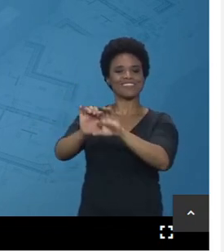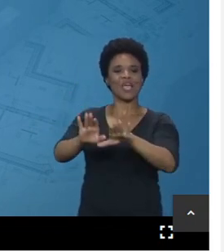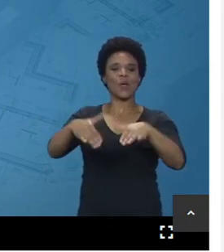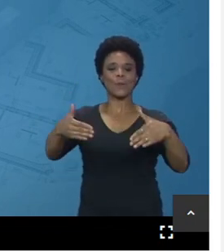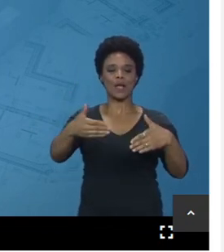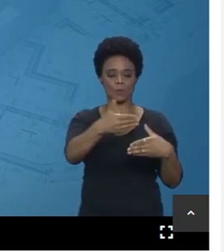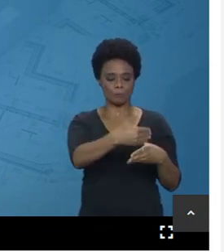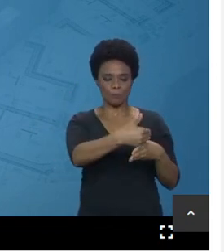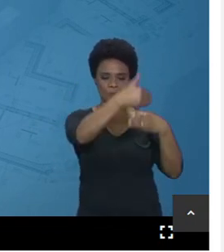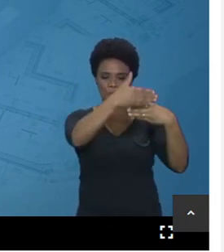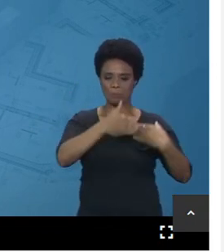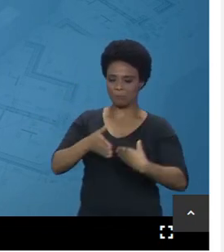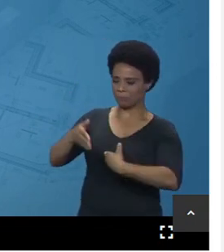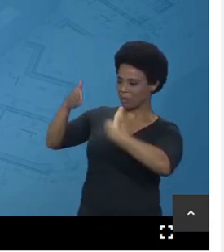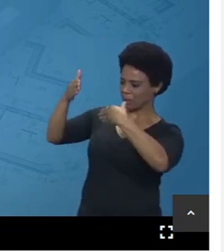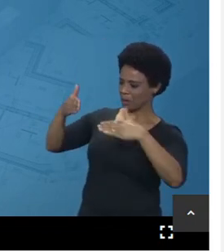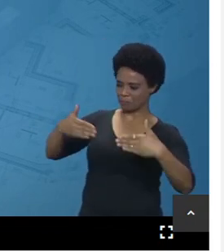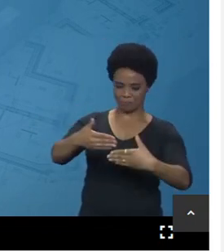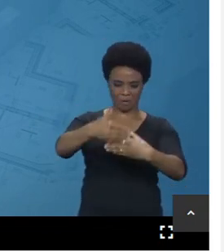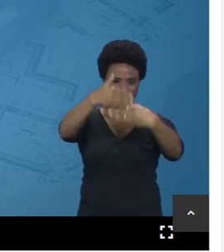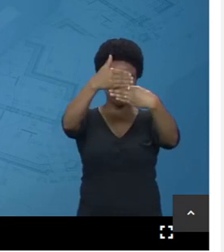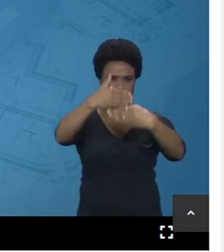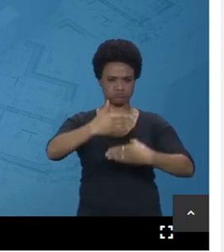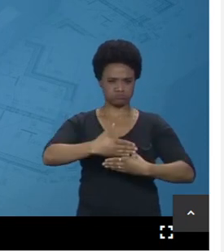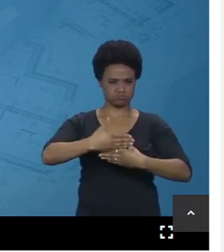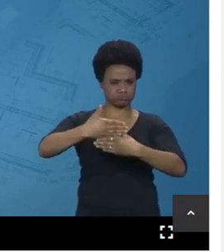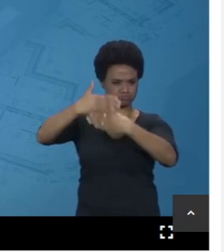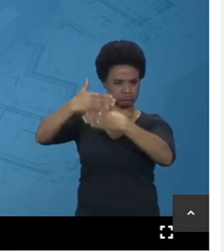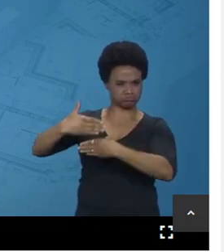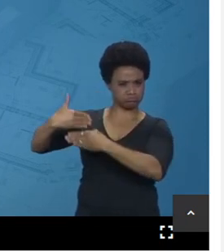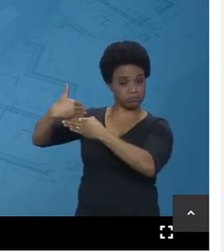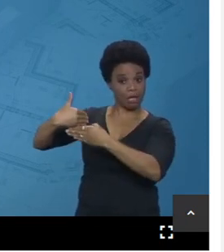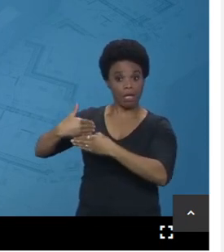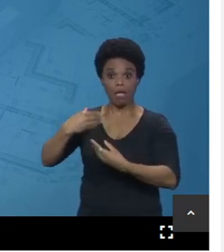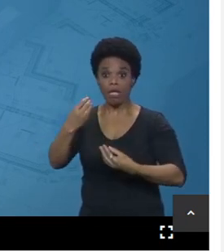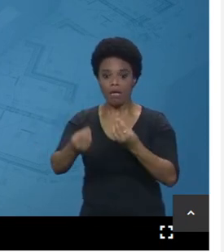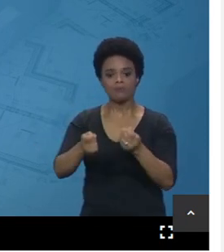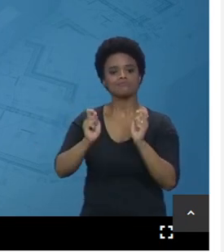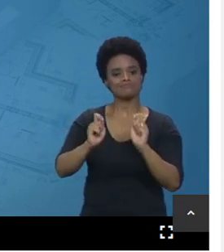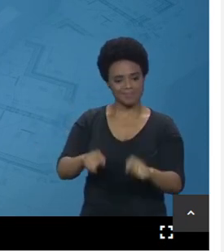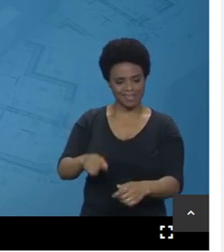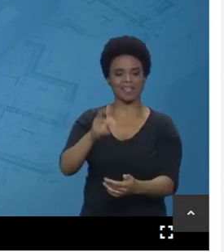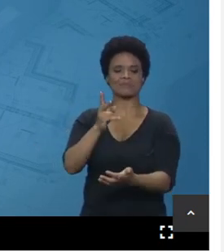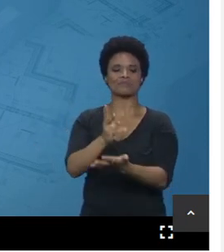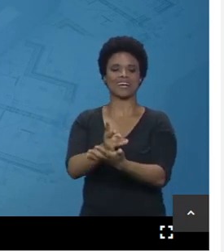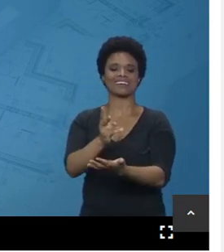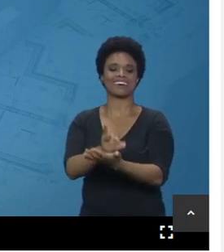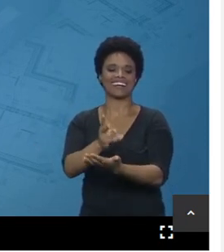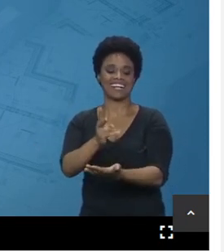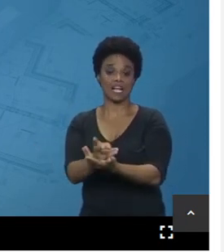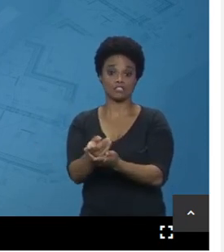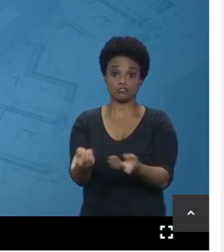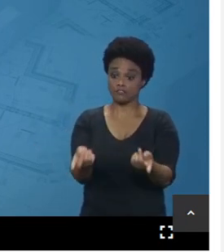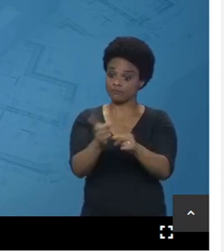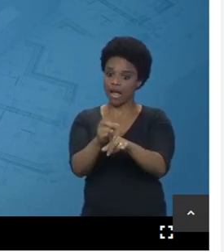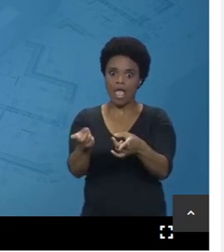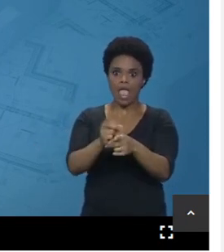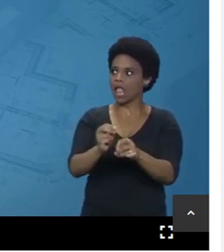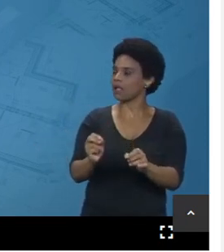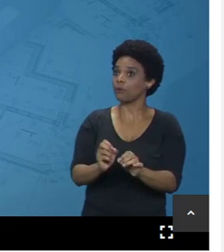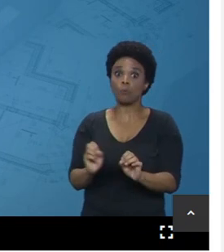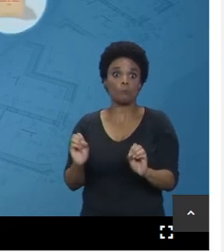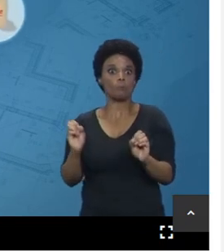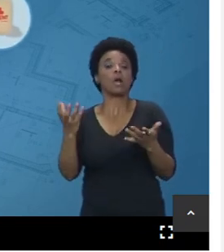são edificadas, elas estão sujeitas a ações que podem ser permanentes, variáveis ou excepcionais.